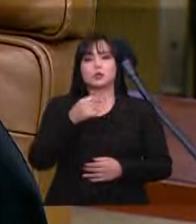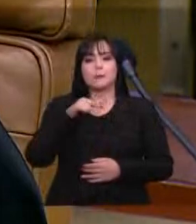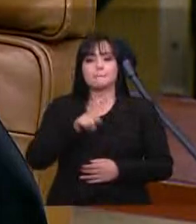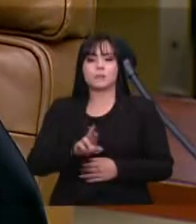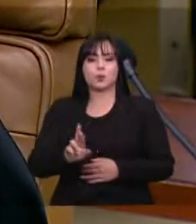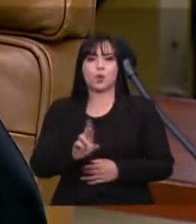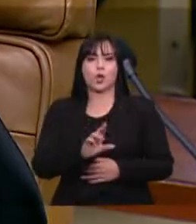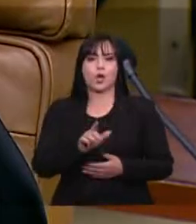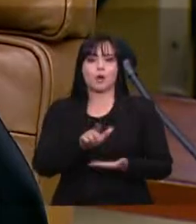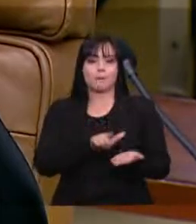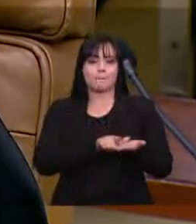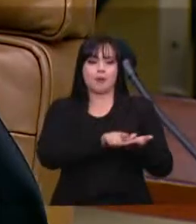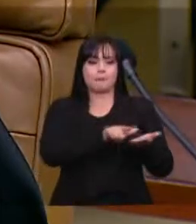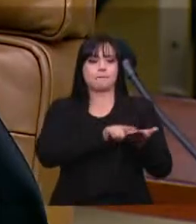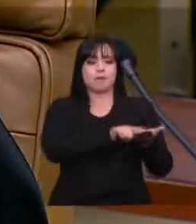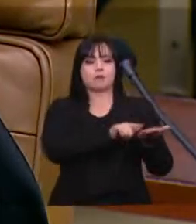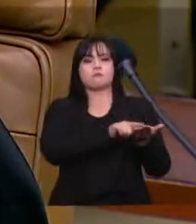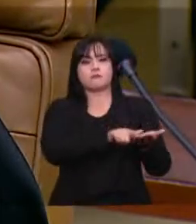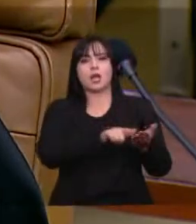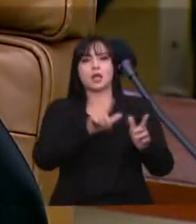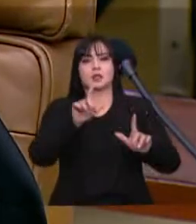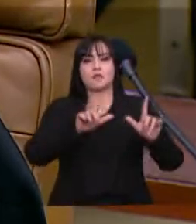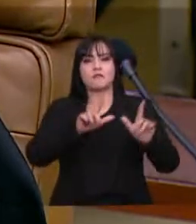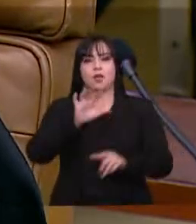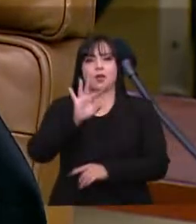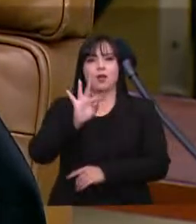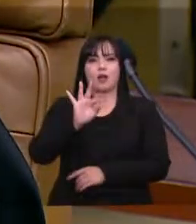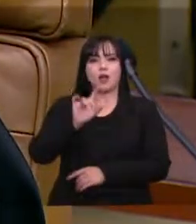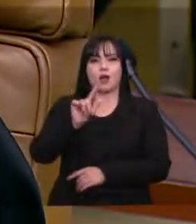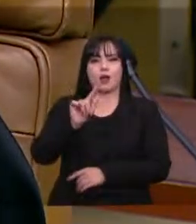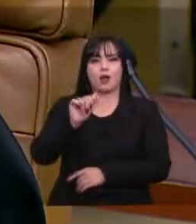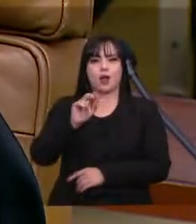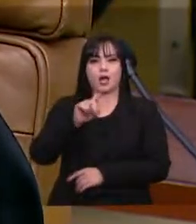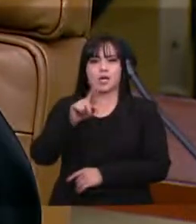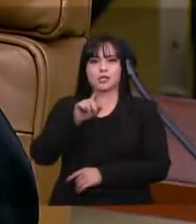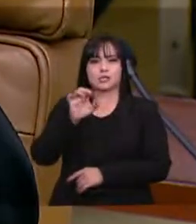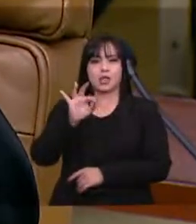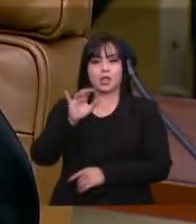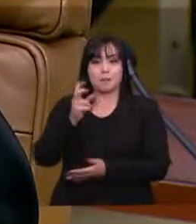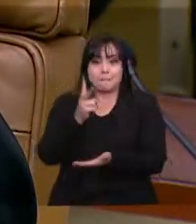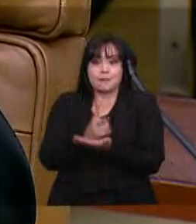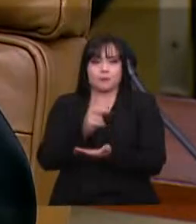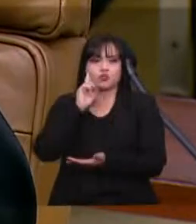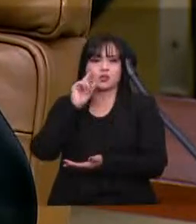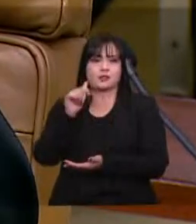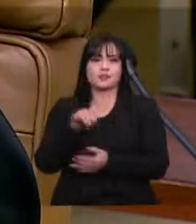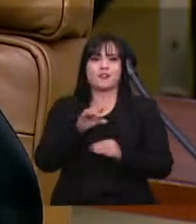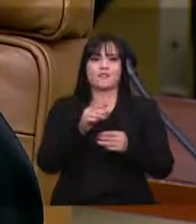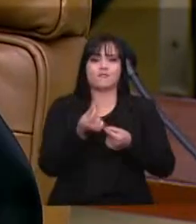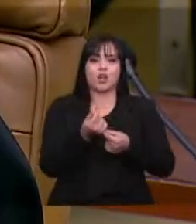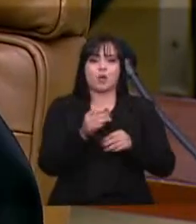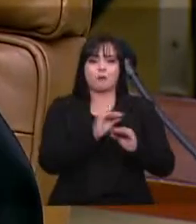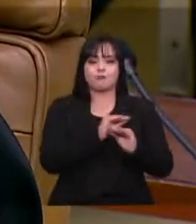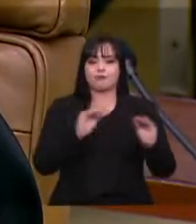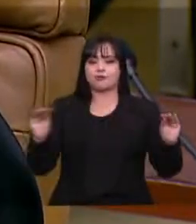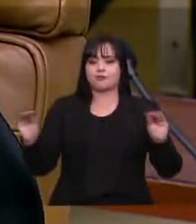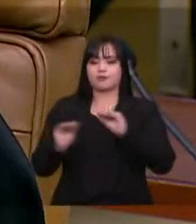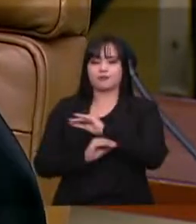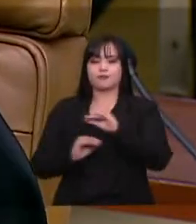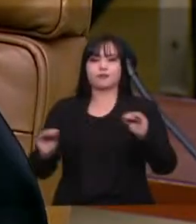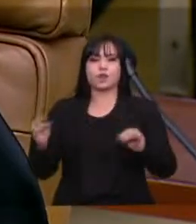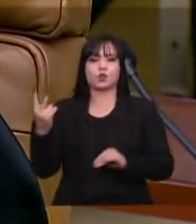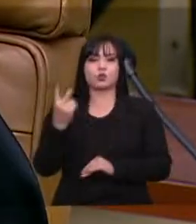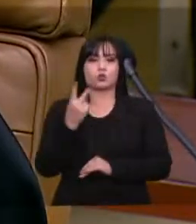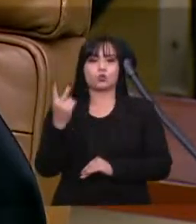reais em espécie numa conta da TV Gazeta no mesmo dia esse valor transitou por outras duas